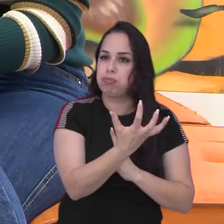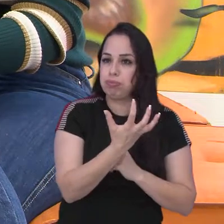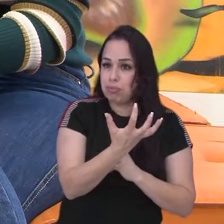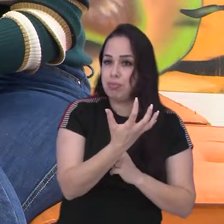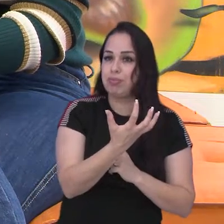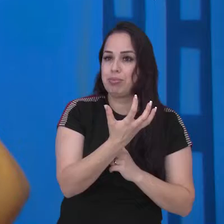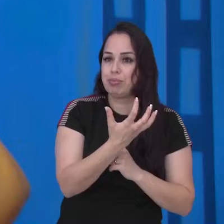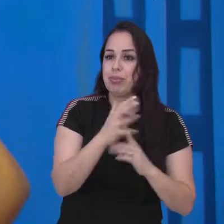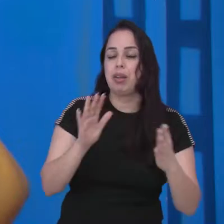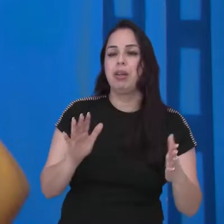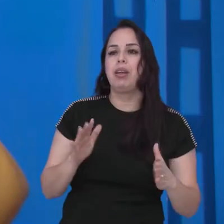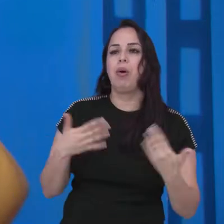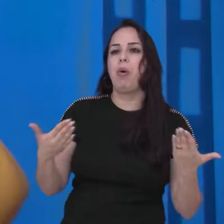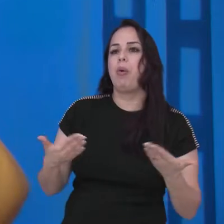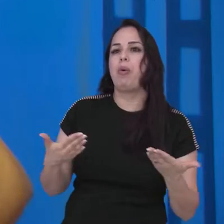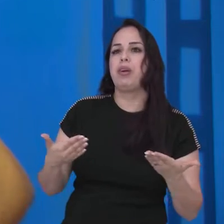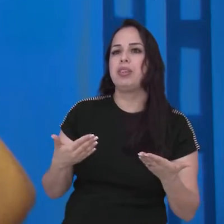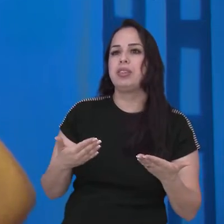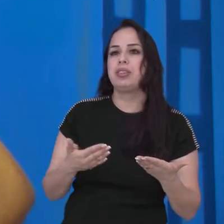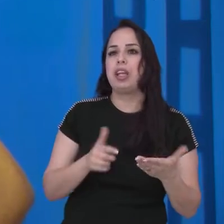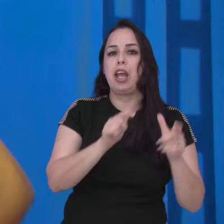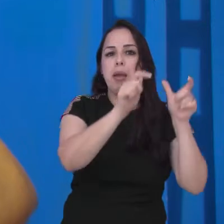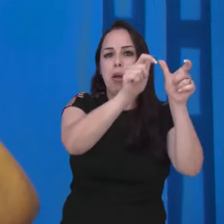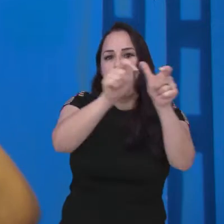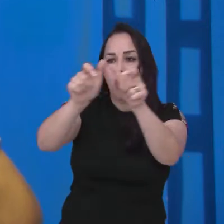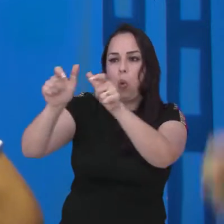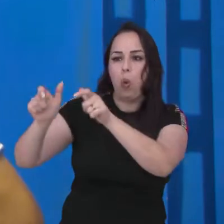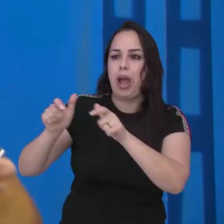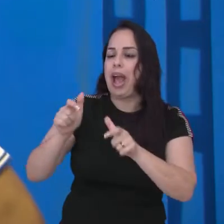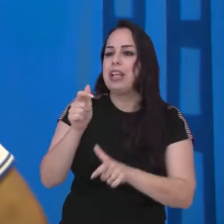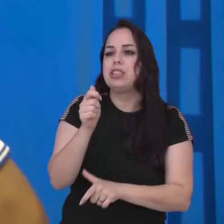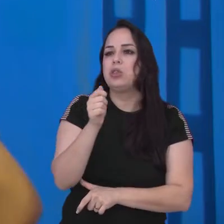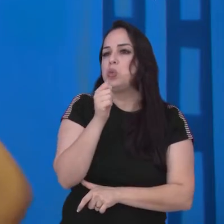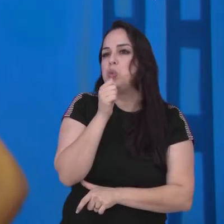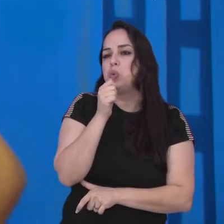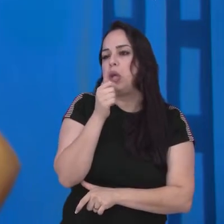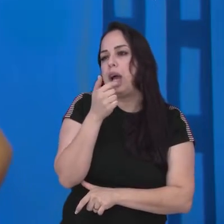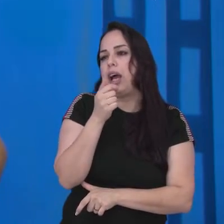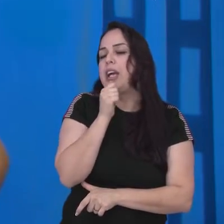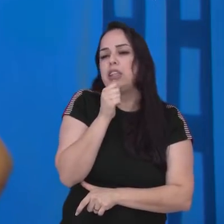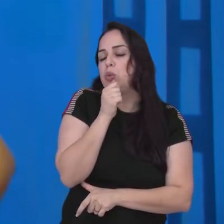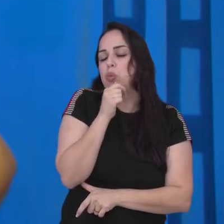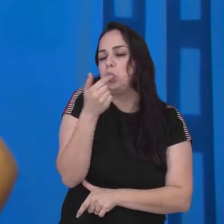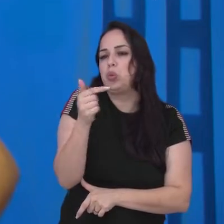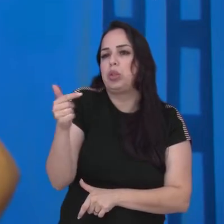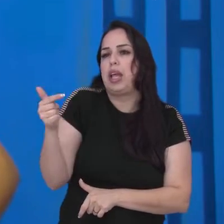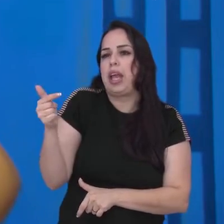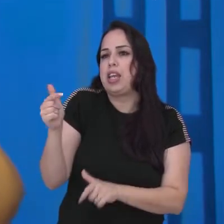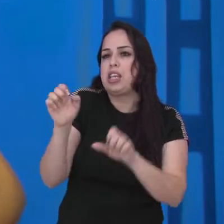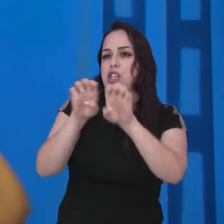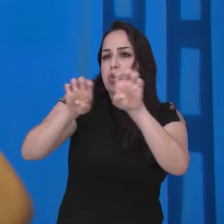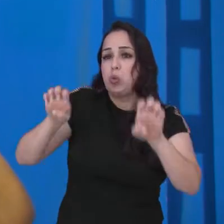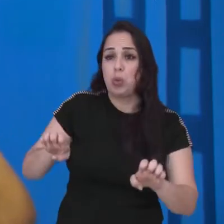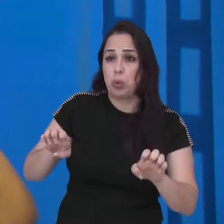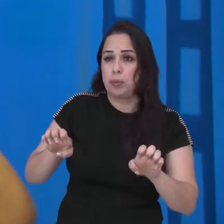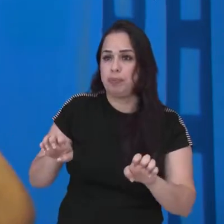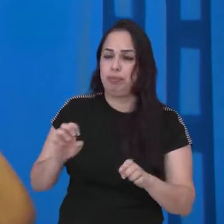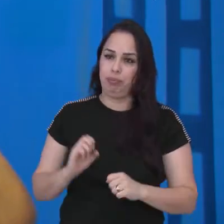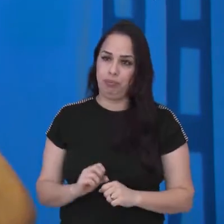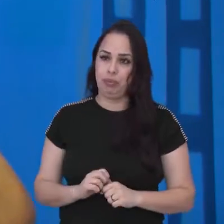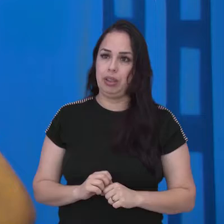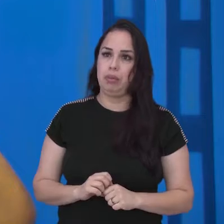Então, por mais que a gente queira, hoje tem muitos bairros que não tem ainda uma infraestrutura para você ter